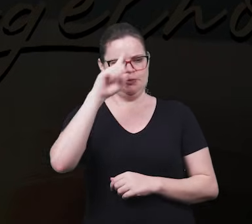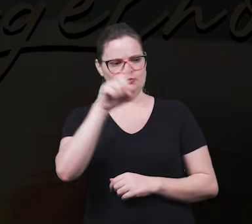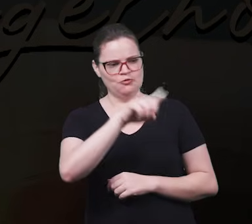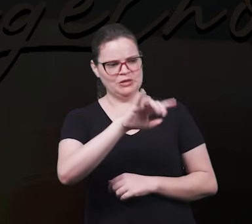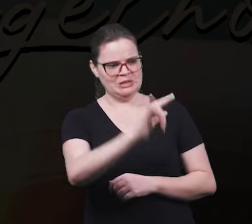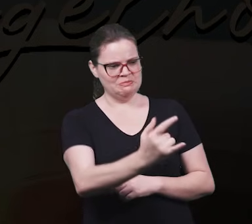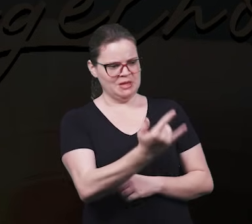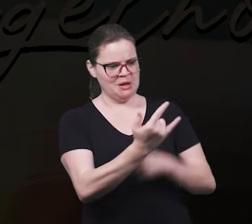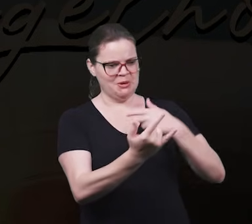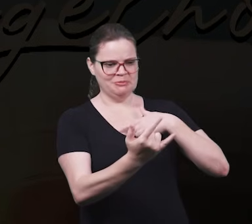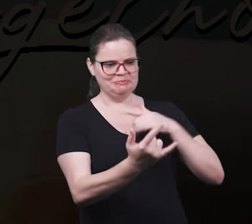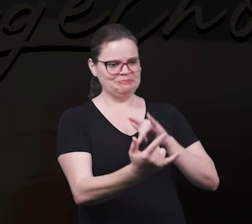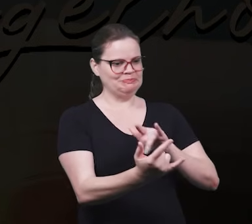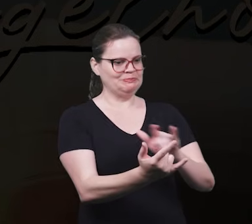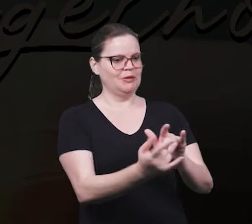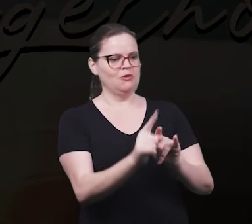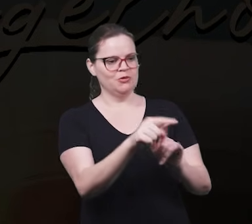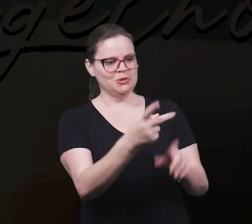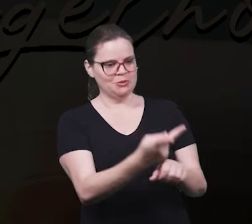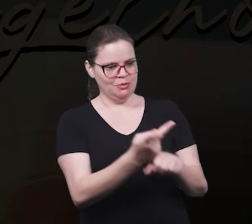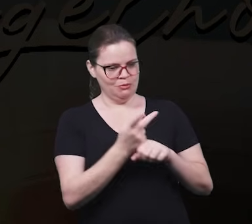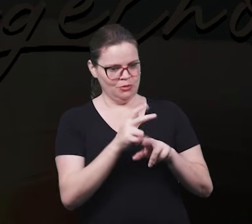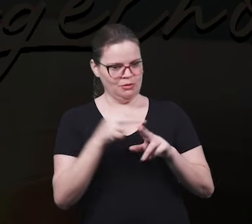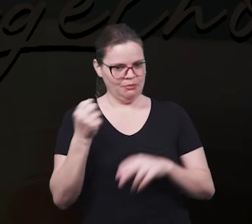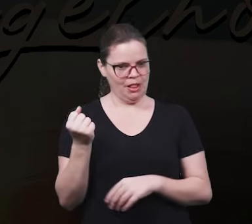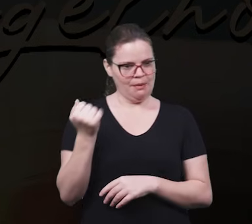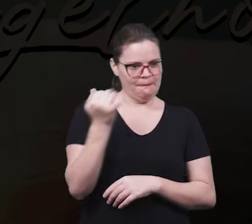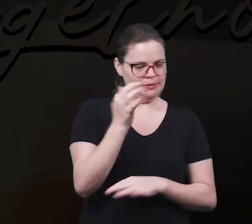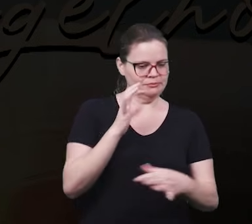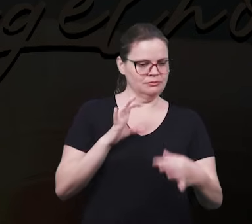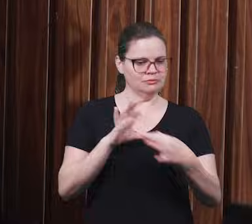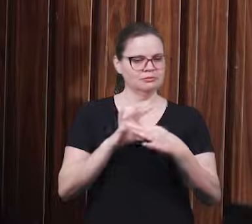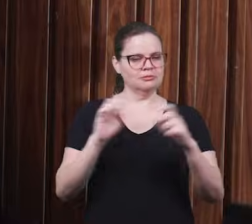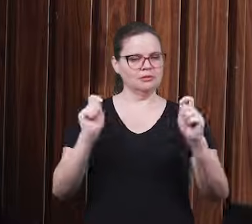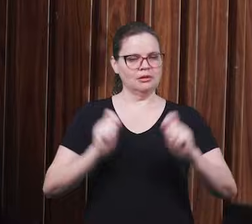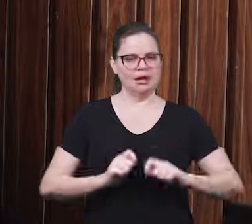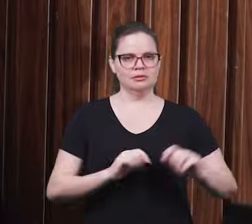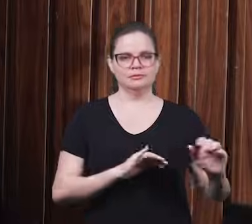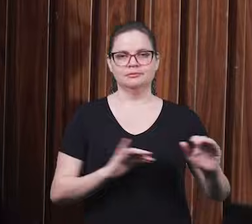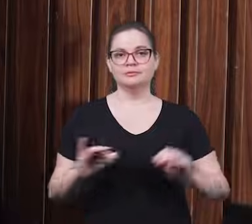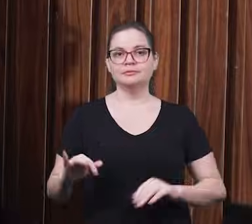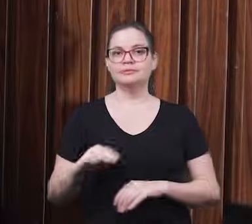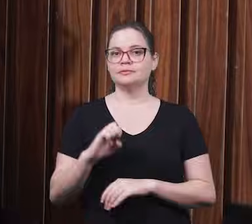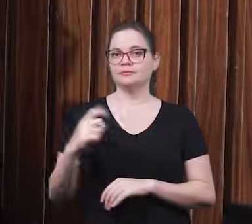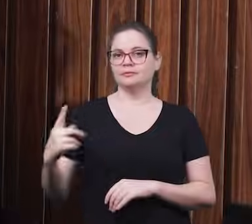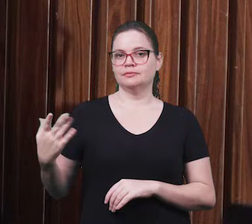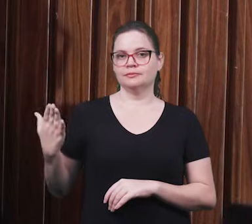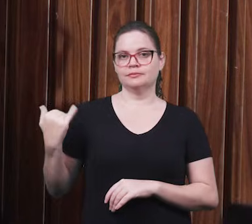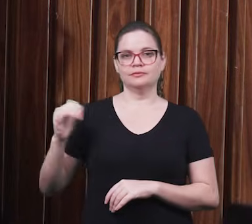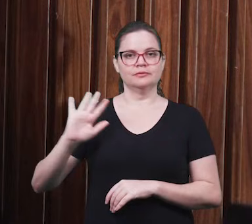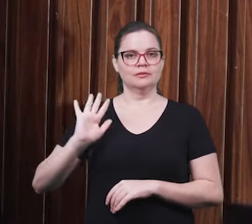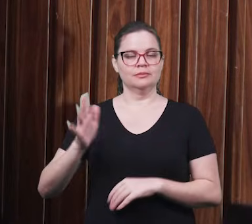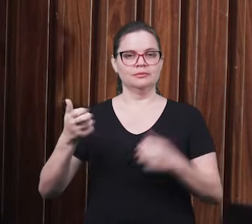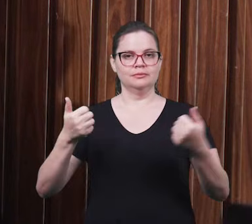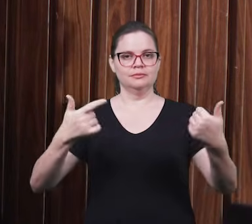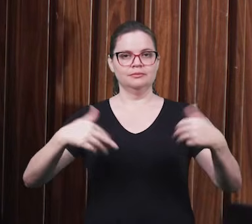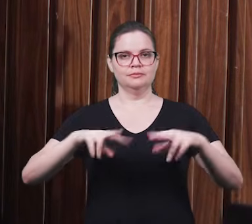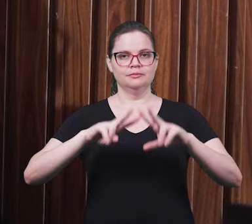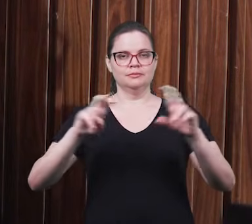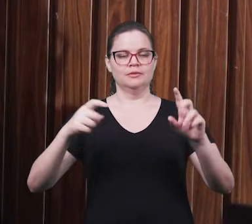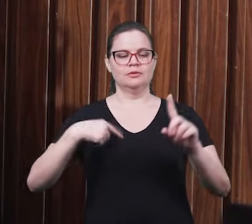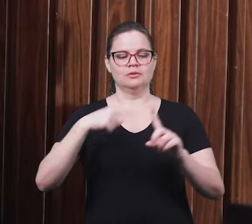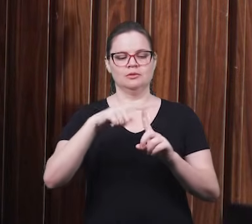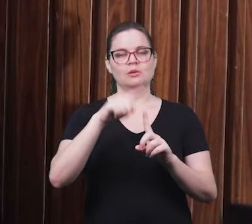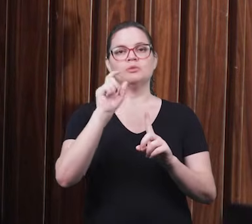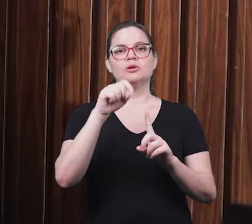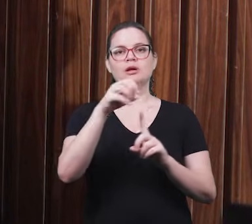e os que de madrugada me buscam, me acharão. Nós vimos nos episódios anteriores, falamos sobre a oração, sobre